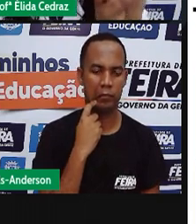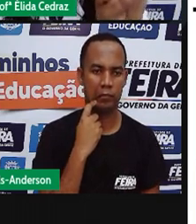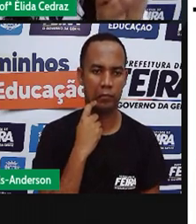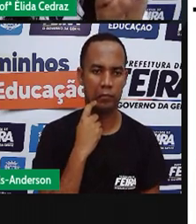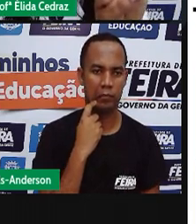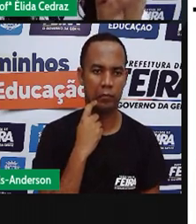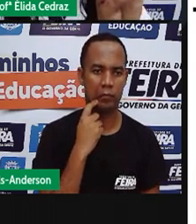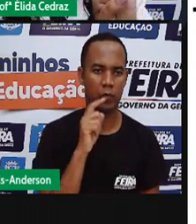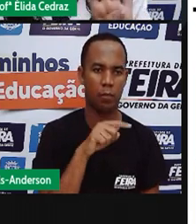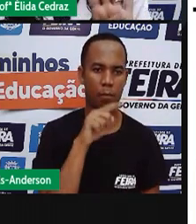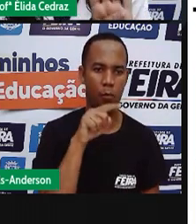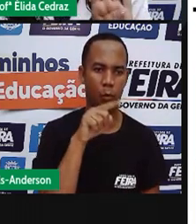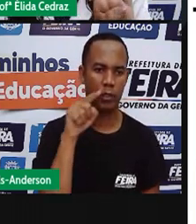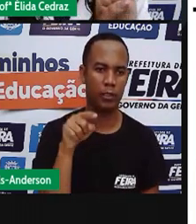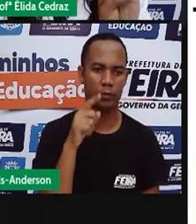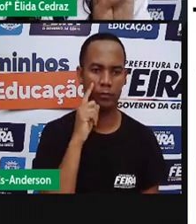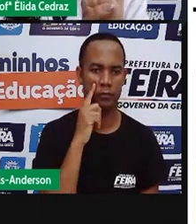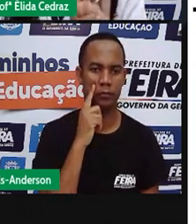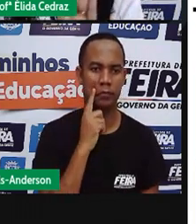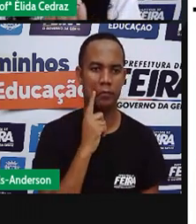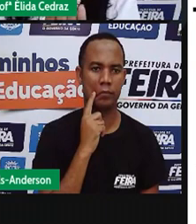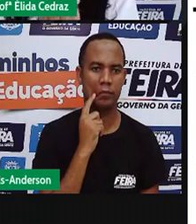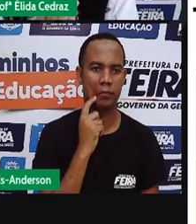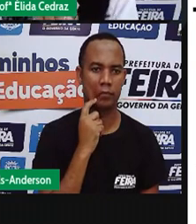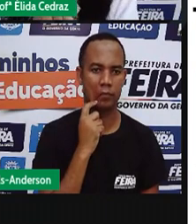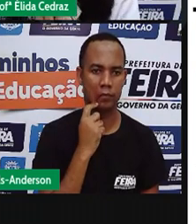13. Isso.